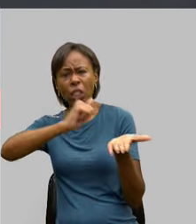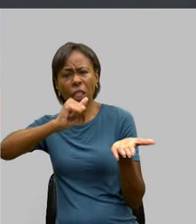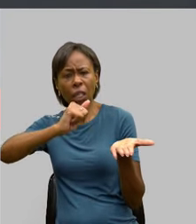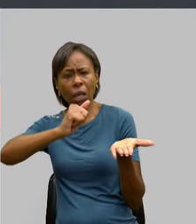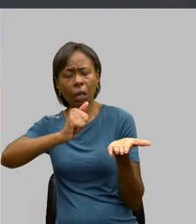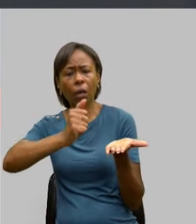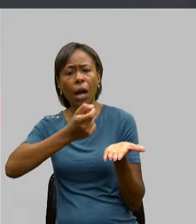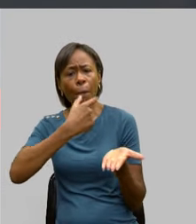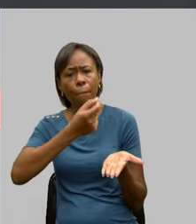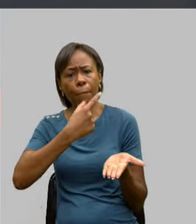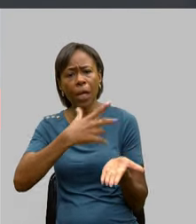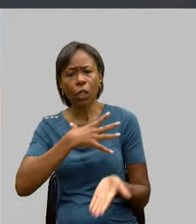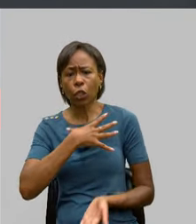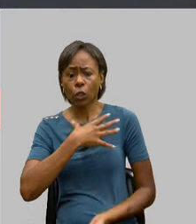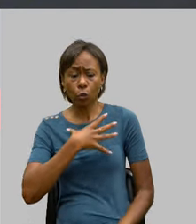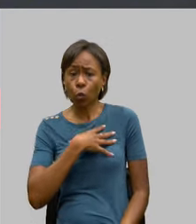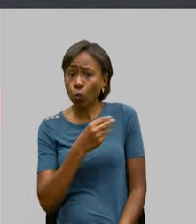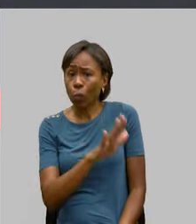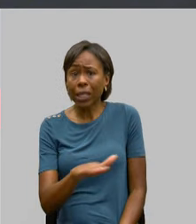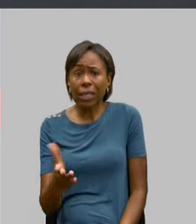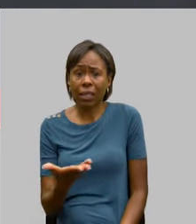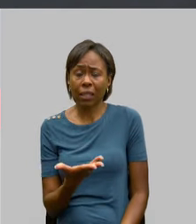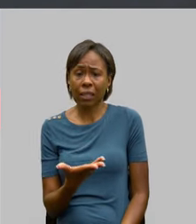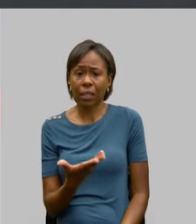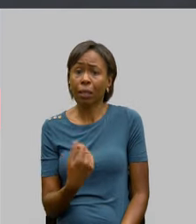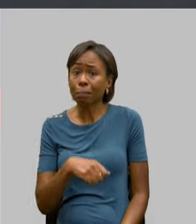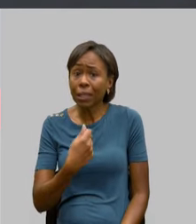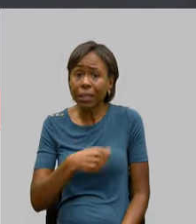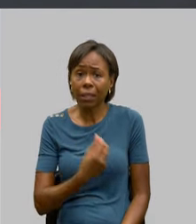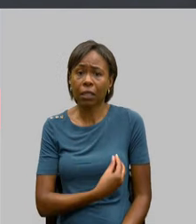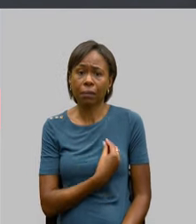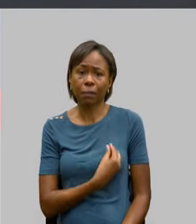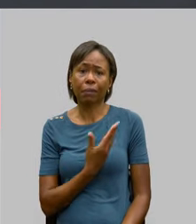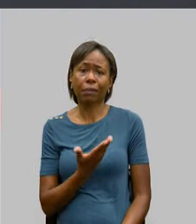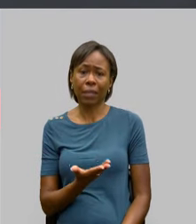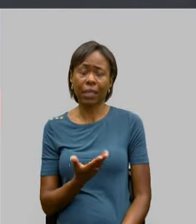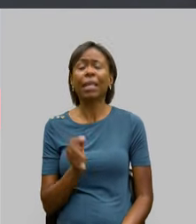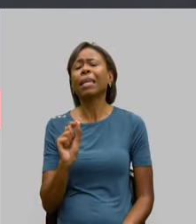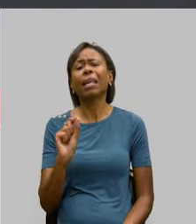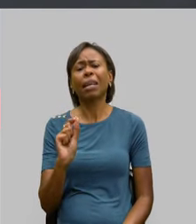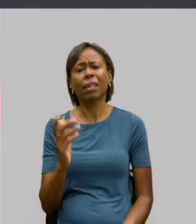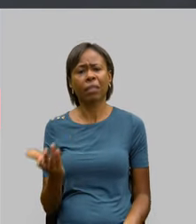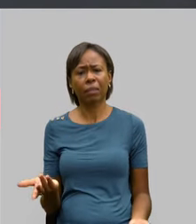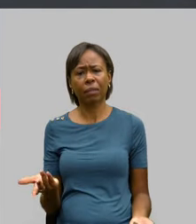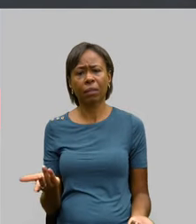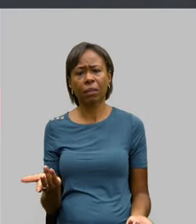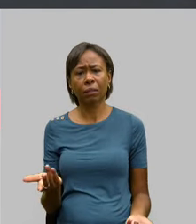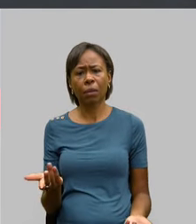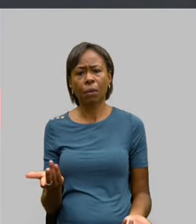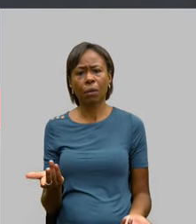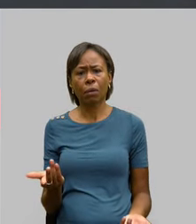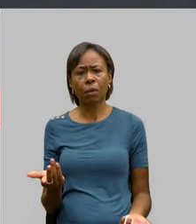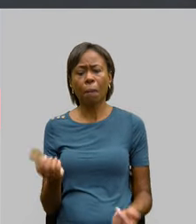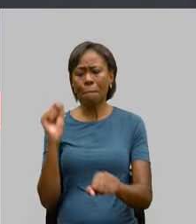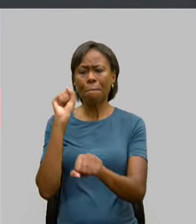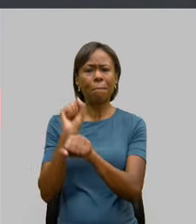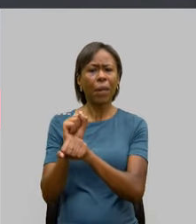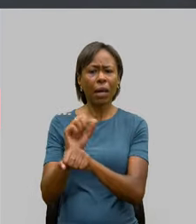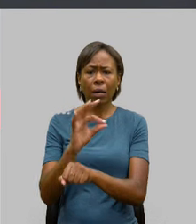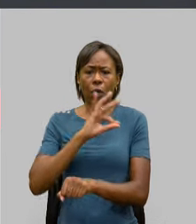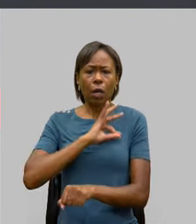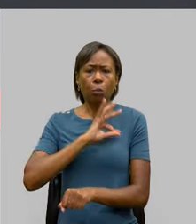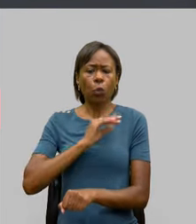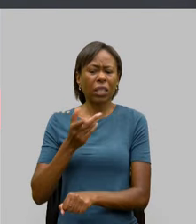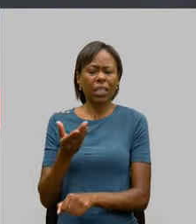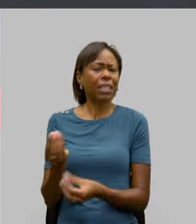para sobreviver quem que para um prefeito desse quem é que para um um comandante da PM desse